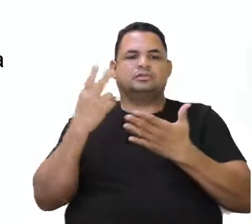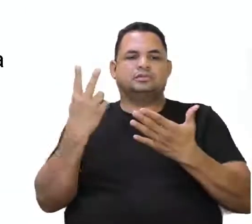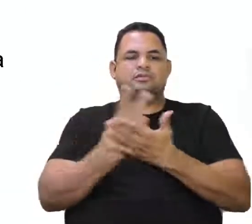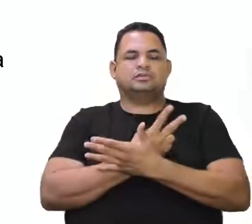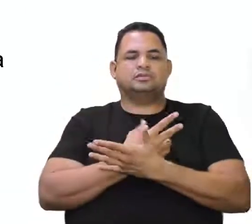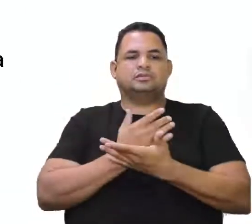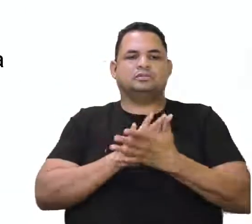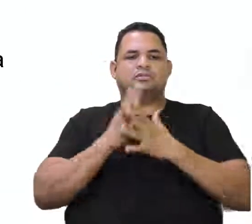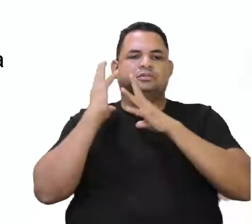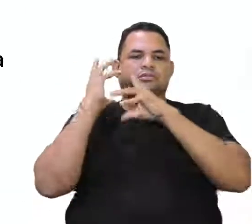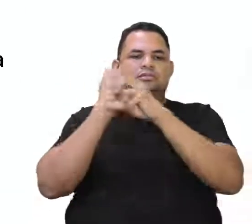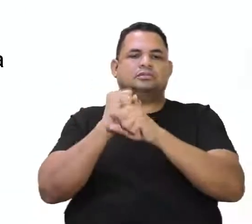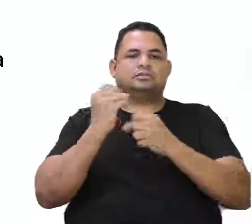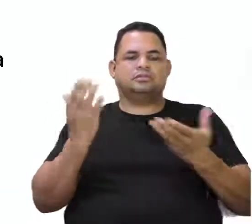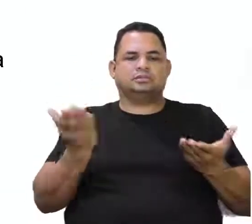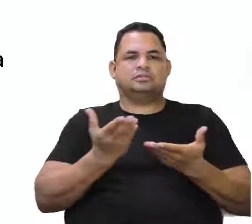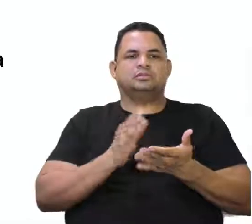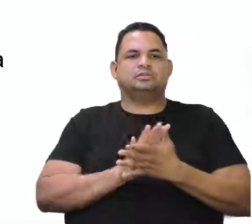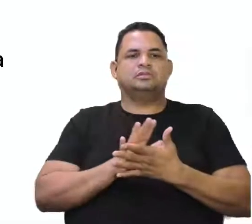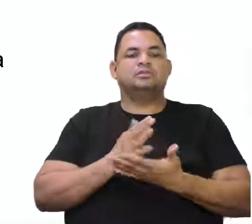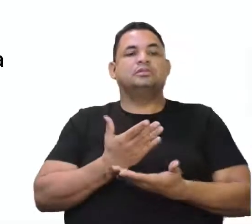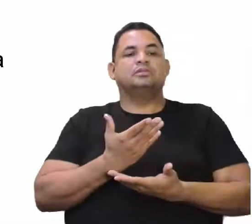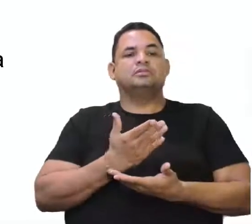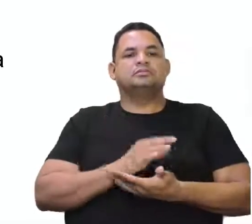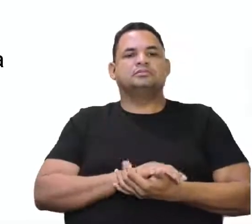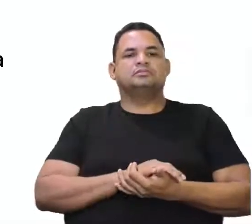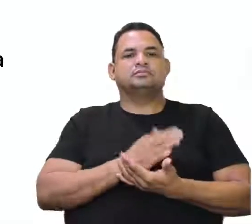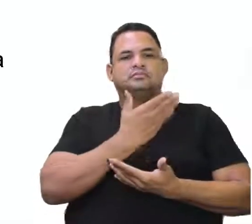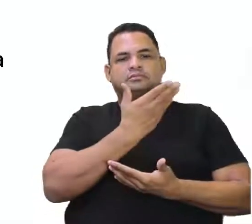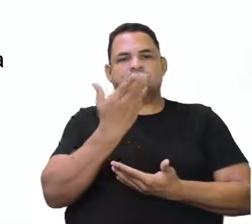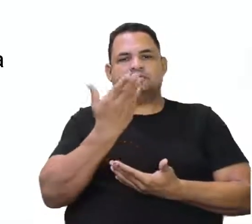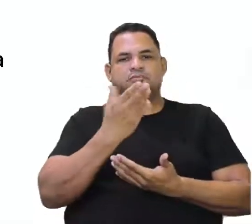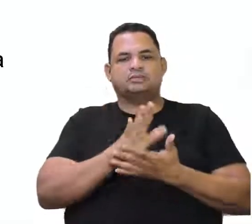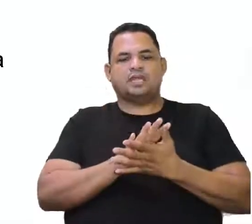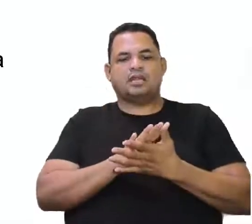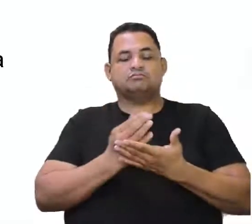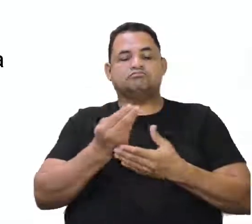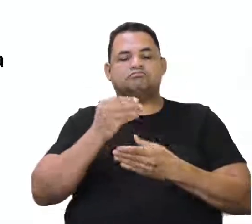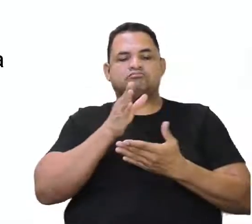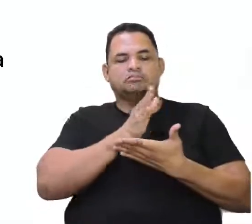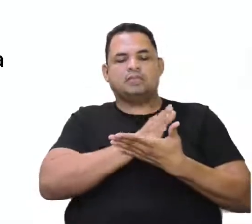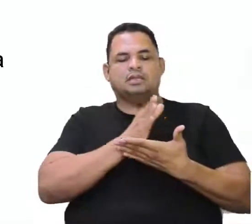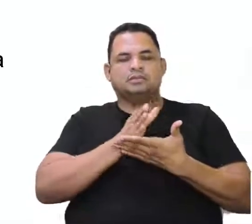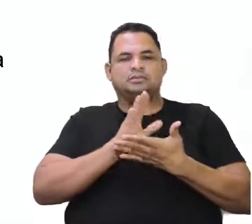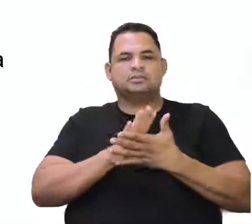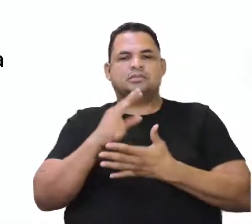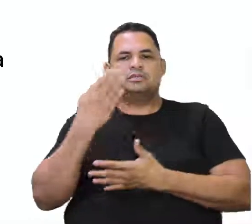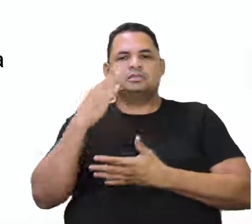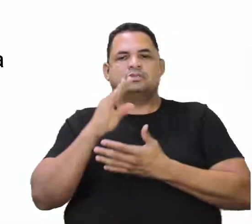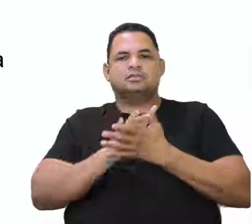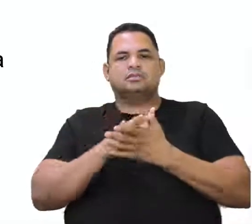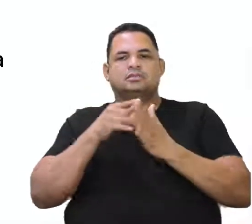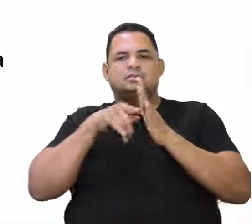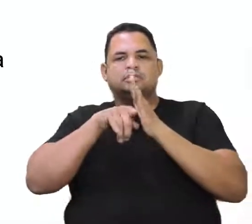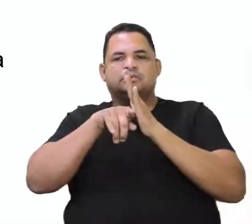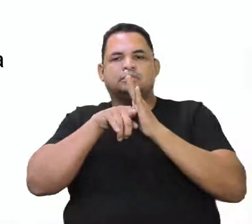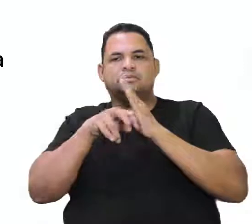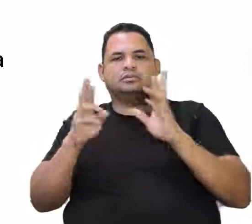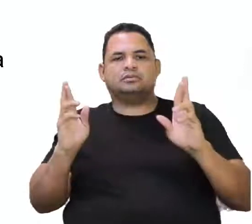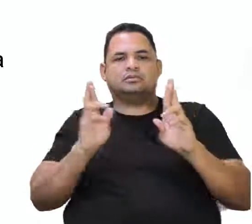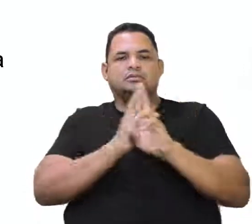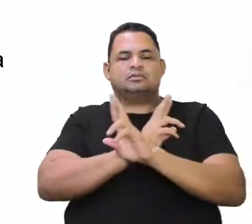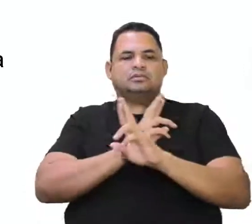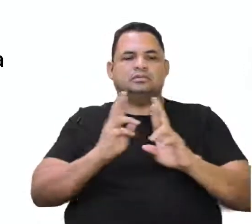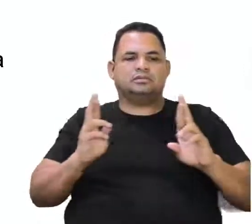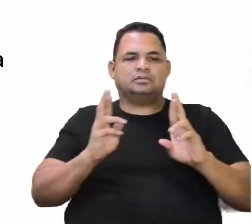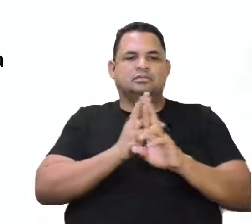ecológicos que nós vamos revisar agora. A ecologia é aquela parte da biologia que estuda as